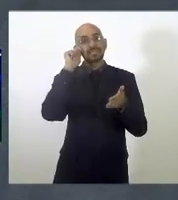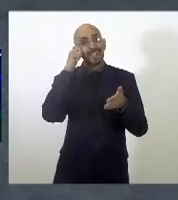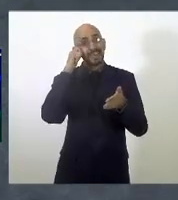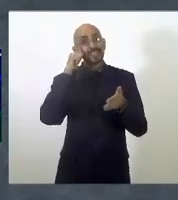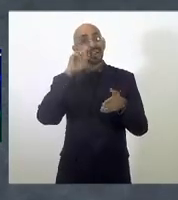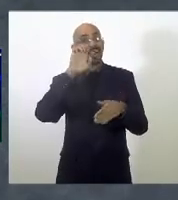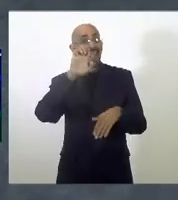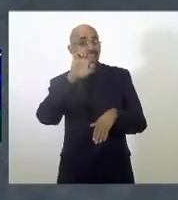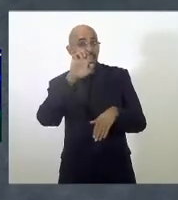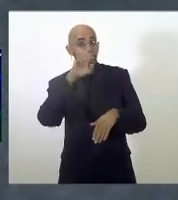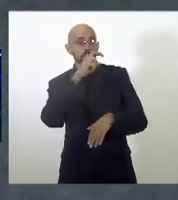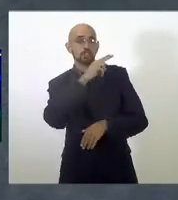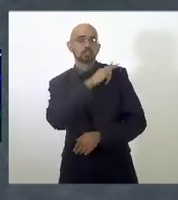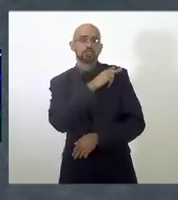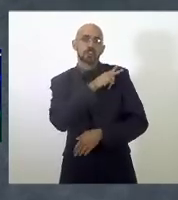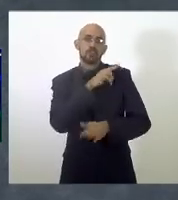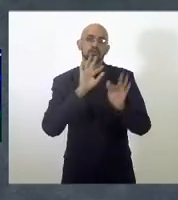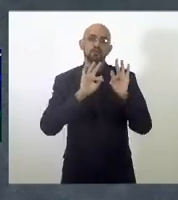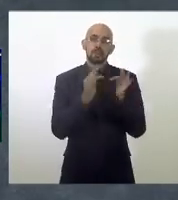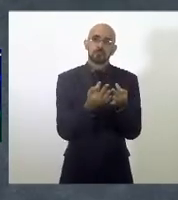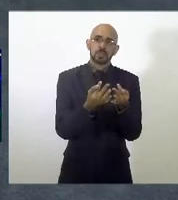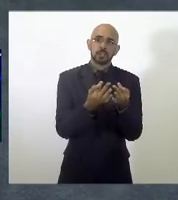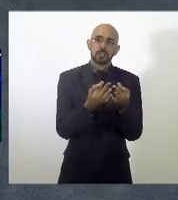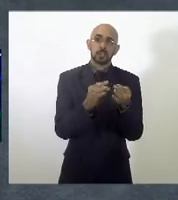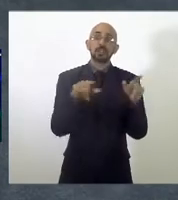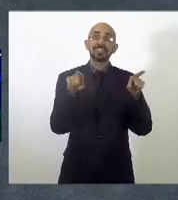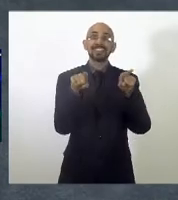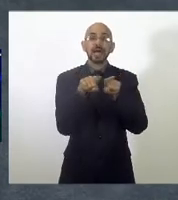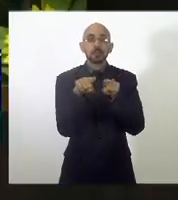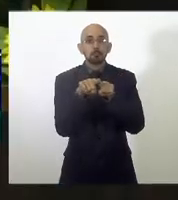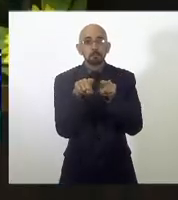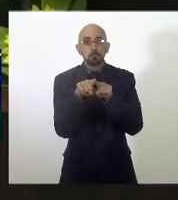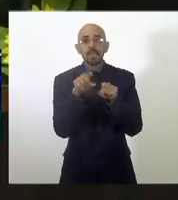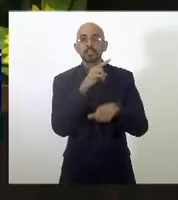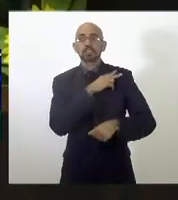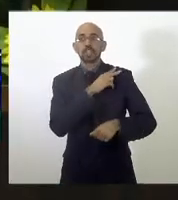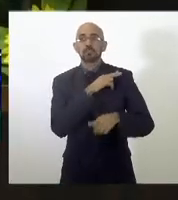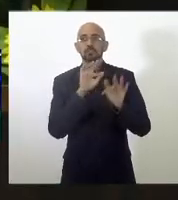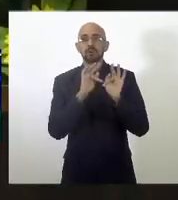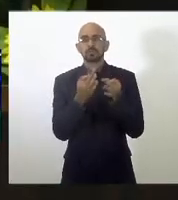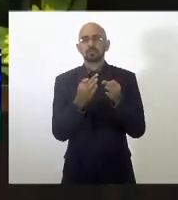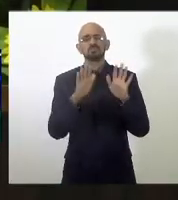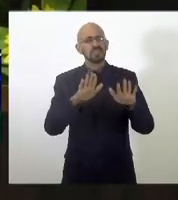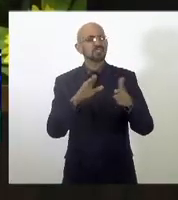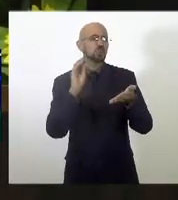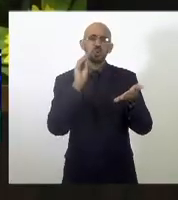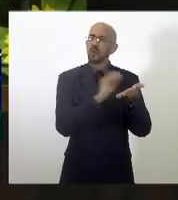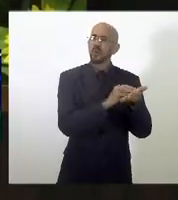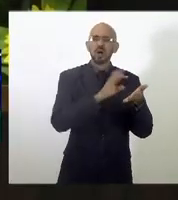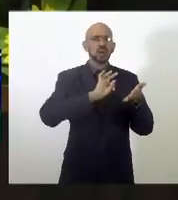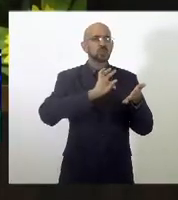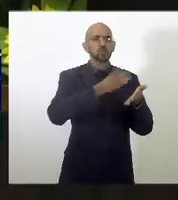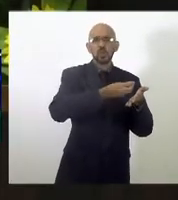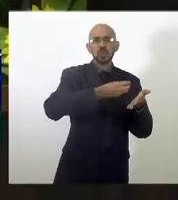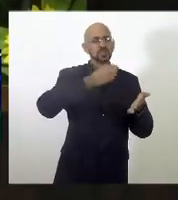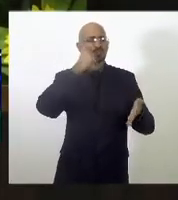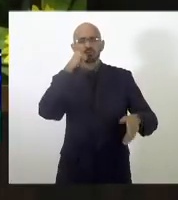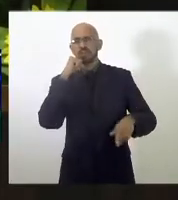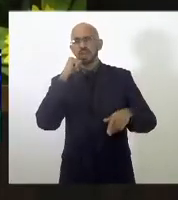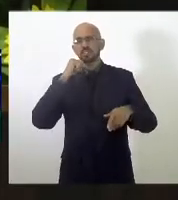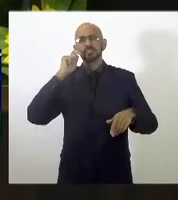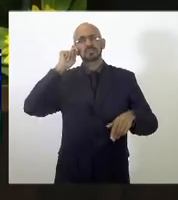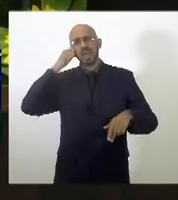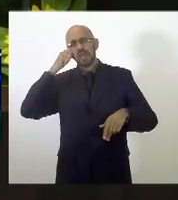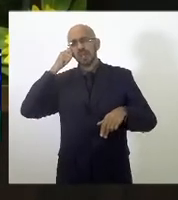família. Então, a comissão votou favorável a essa emenda. Então, mas vamos estender todas as mulheres, as negras, as brancas, todas